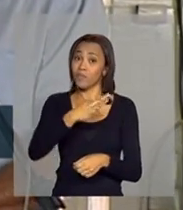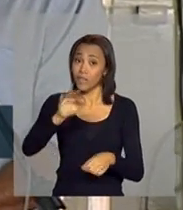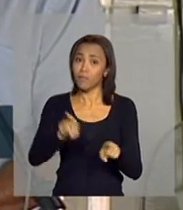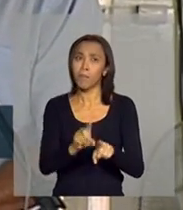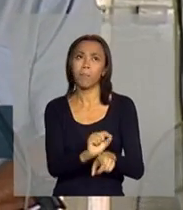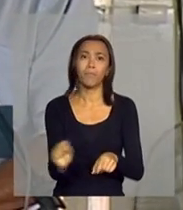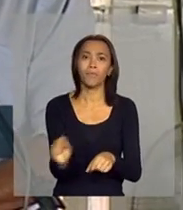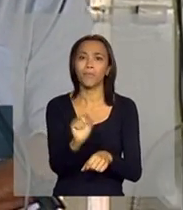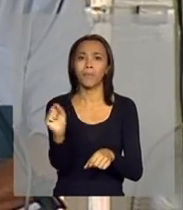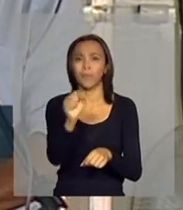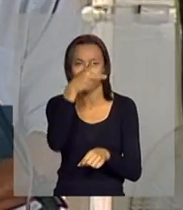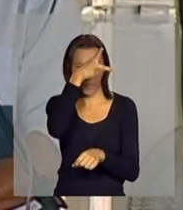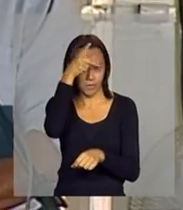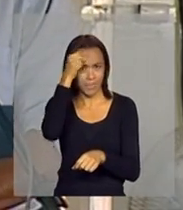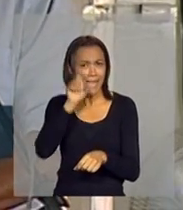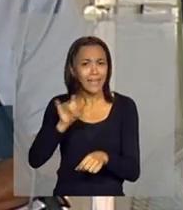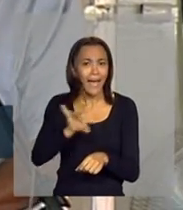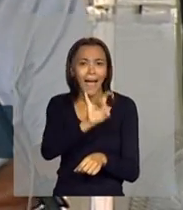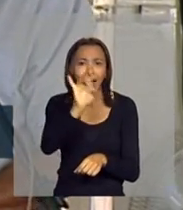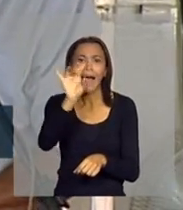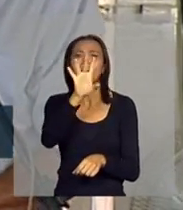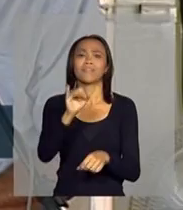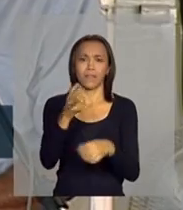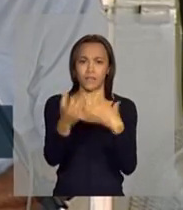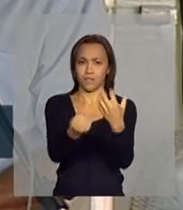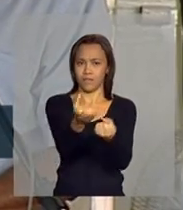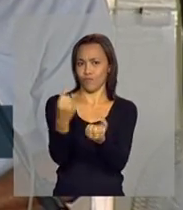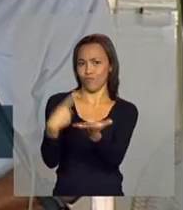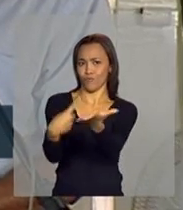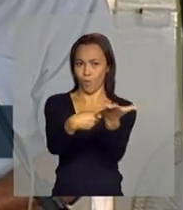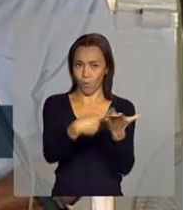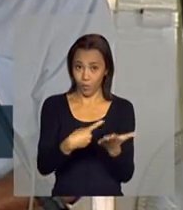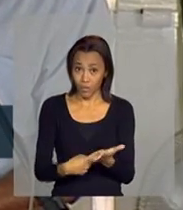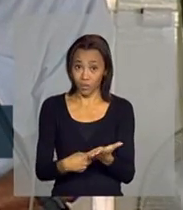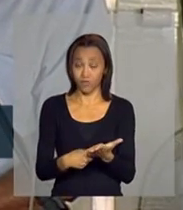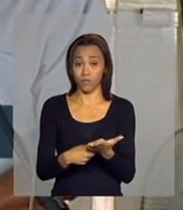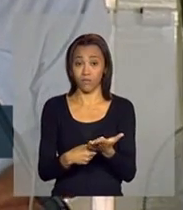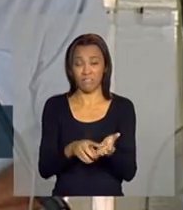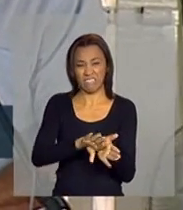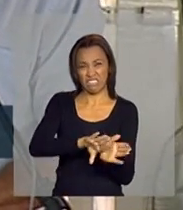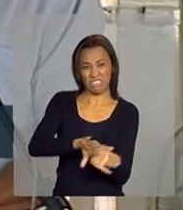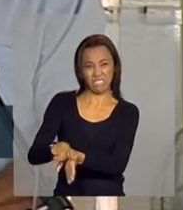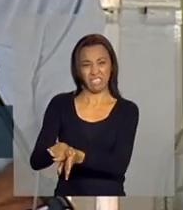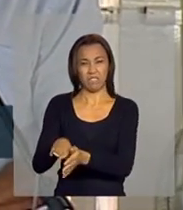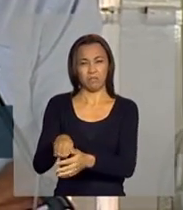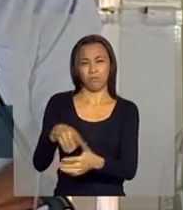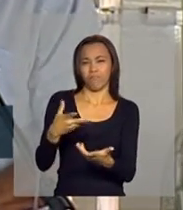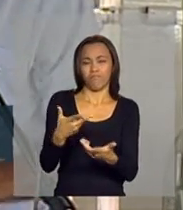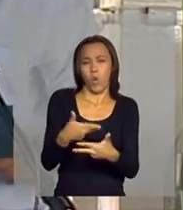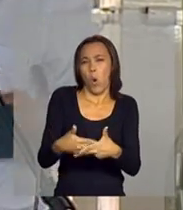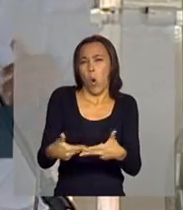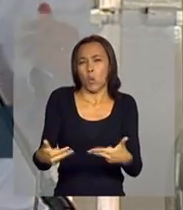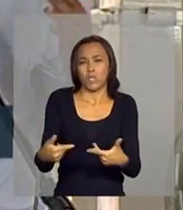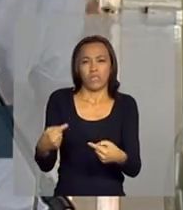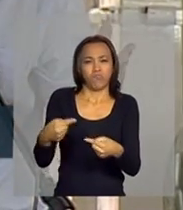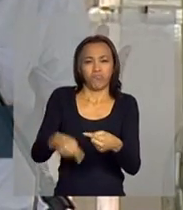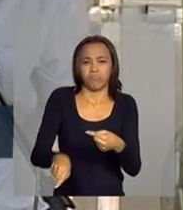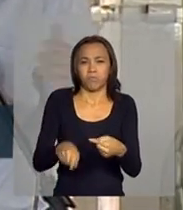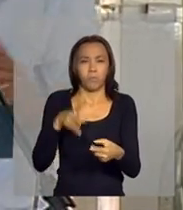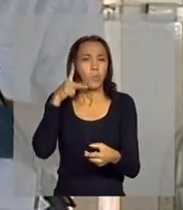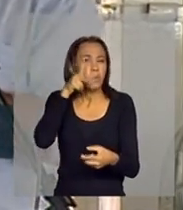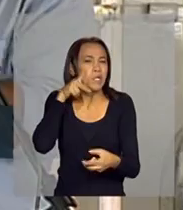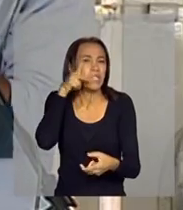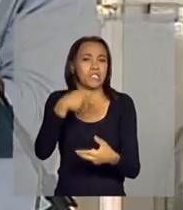municípios, cada um cumprindo com a sua obrigação, deixando de lado eventuais divergências